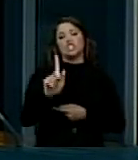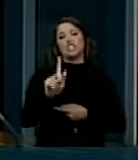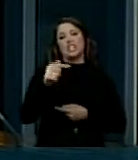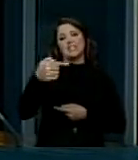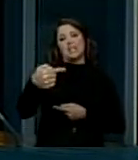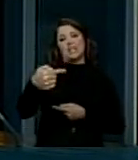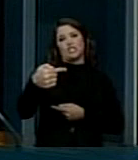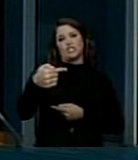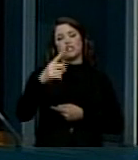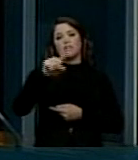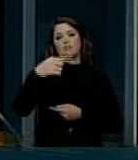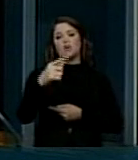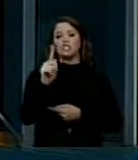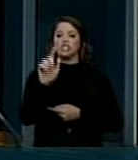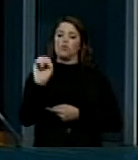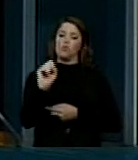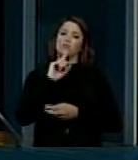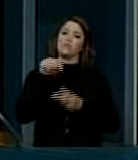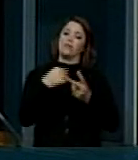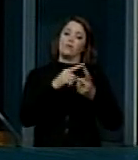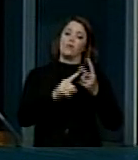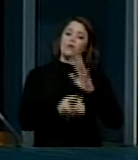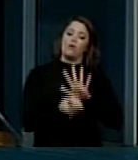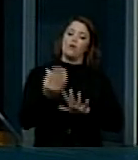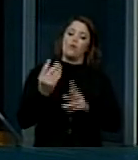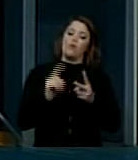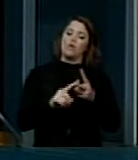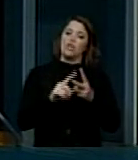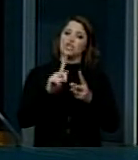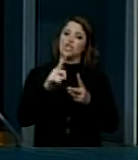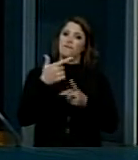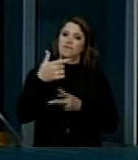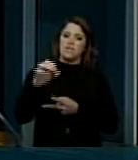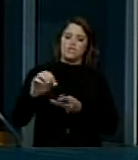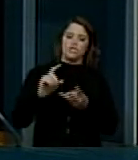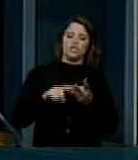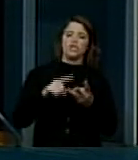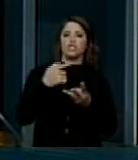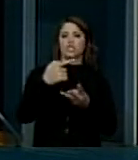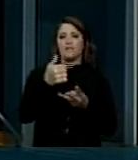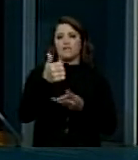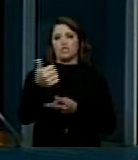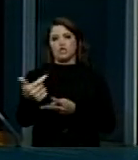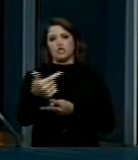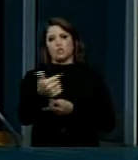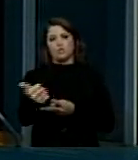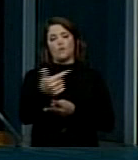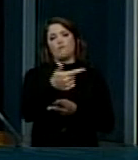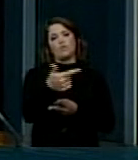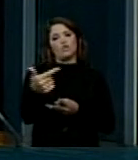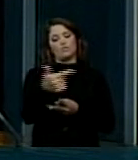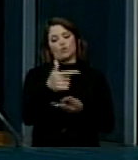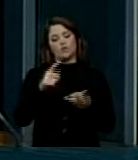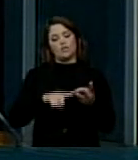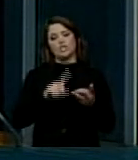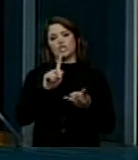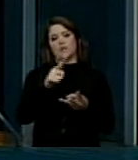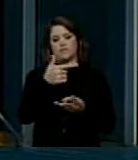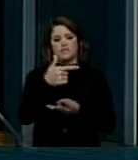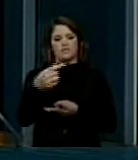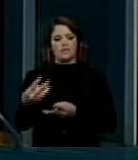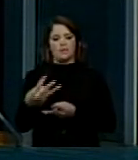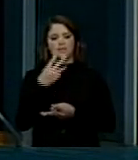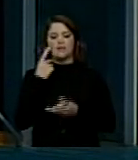que depois virou G8, depois se criou o G20, G21, G22,